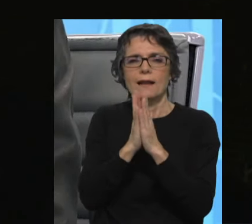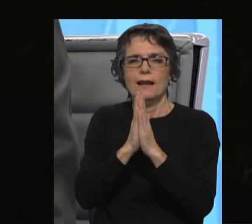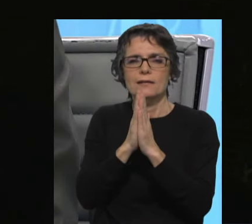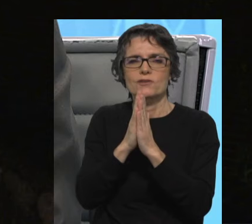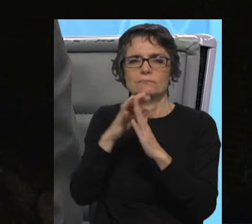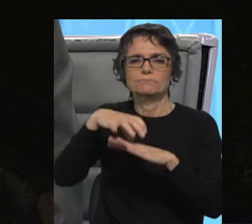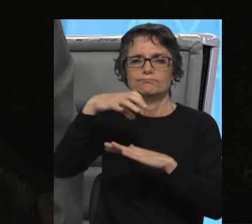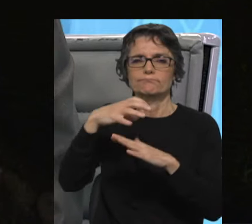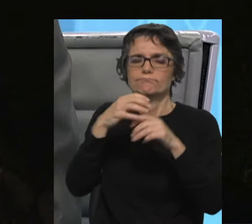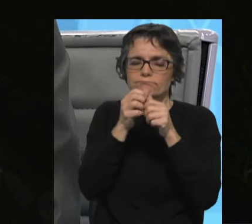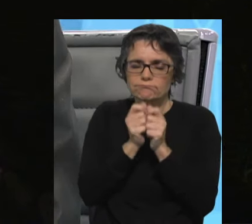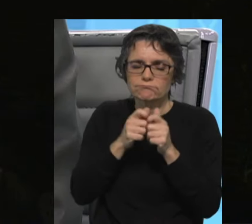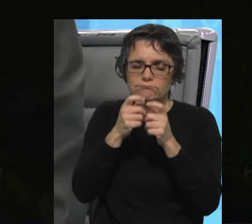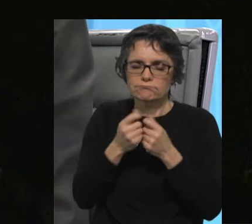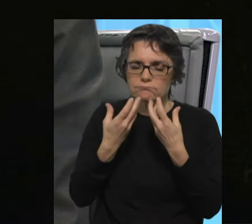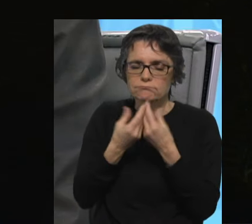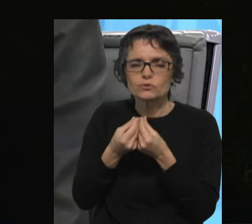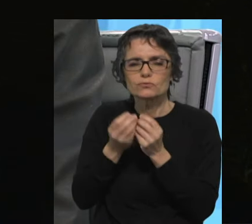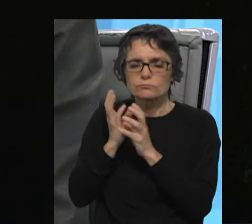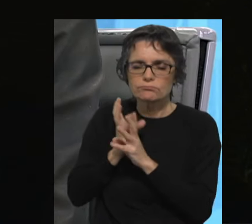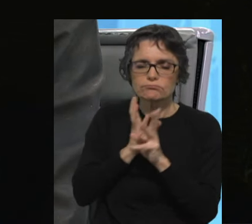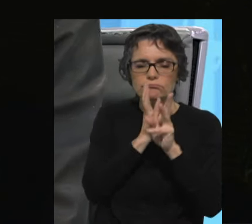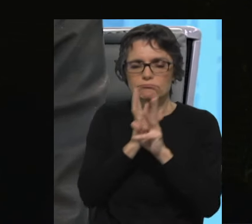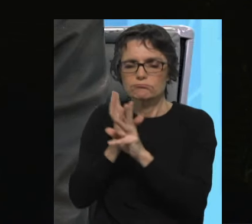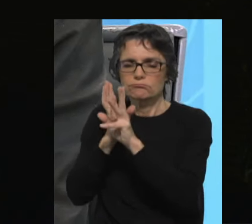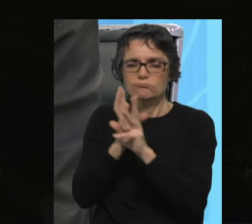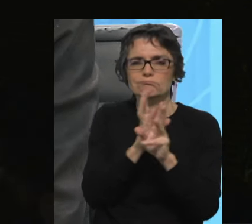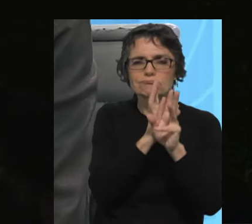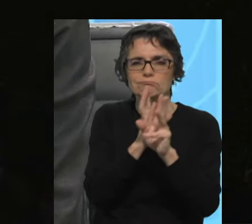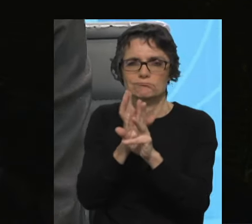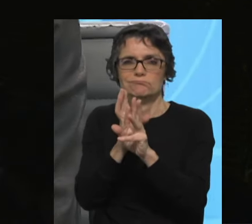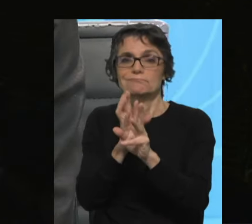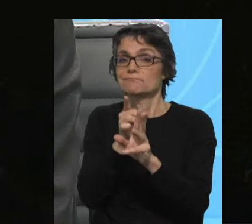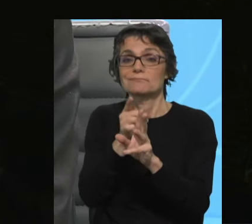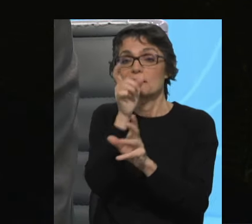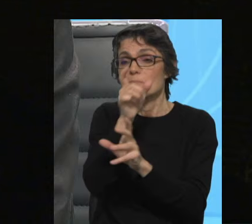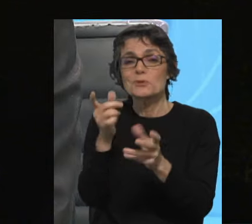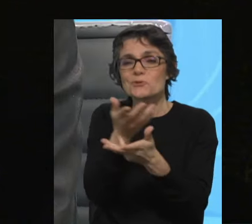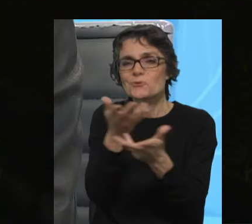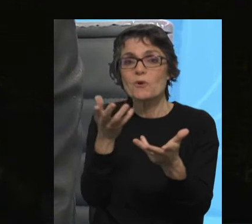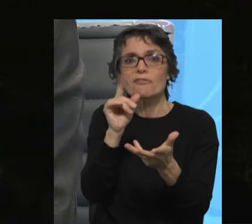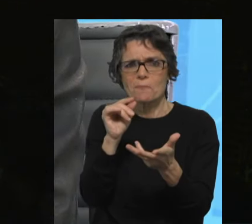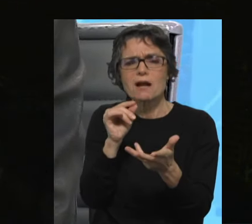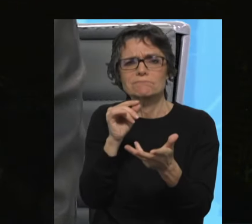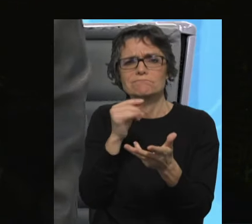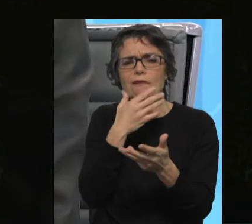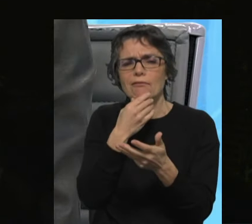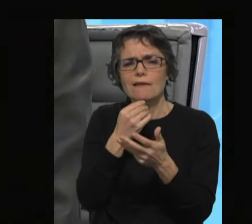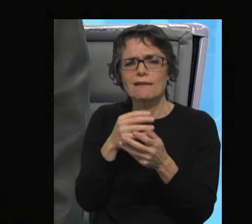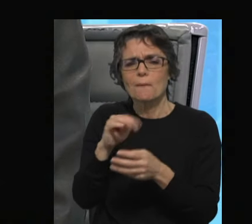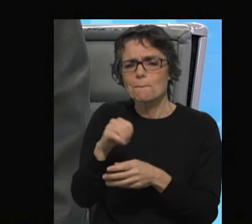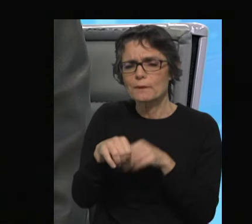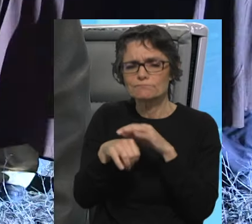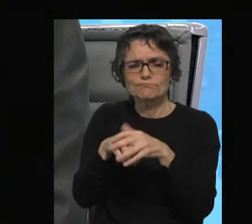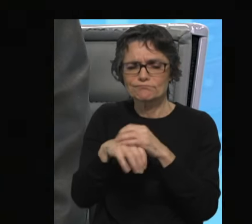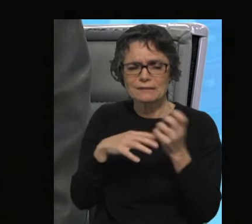e e vão rezando durante o percurso o percurso da prião mesmo pessoas com mais idade descalças às vezes